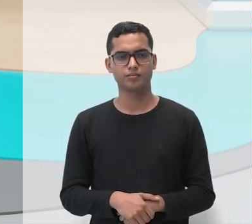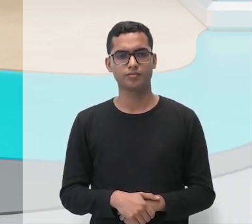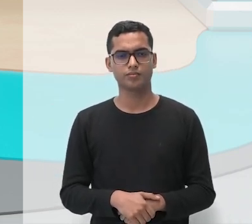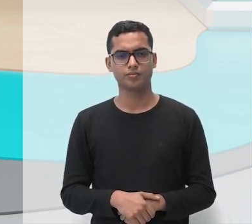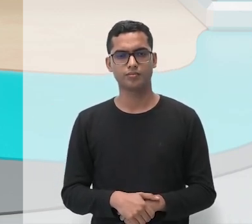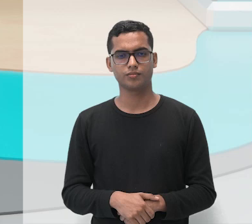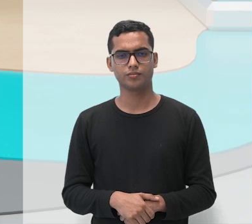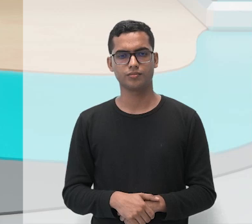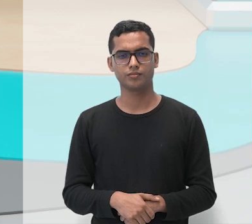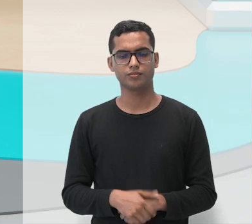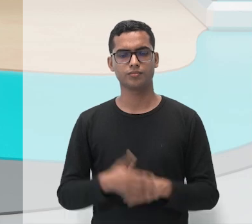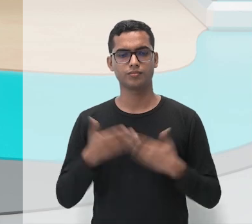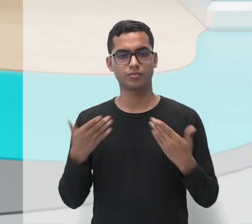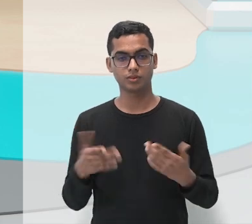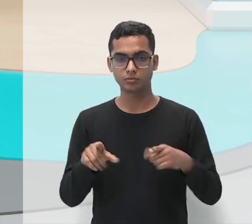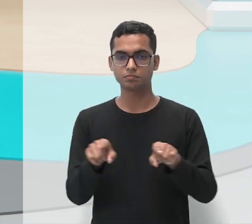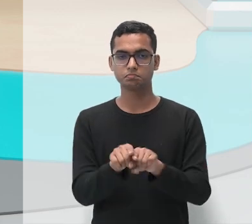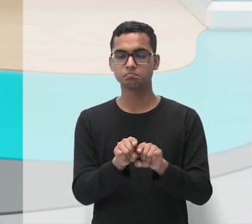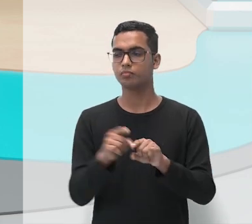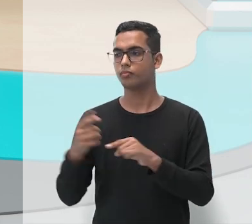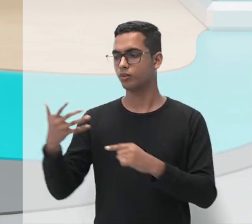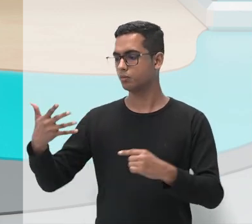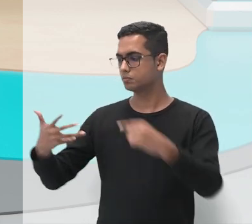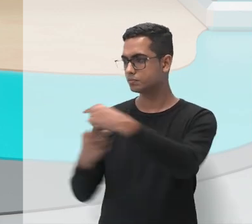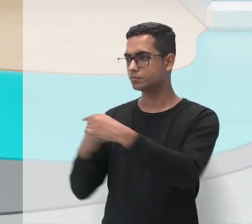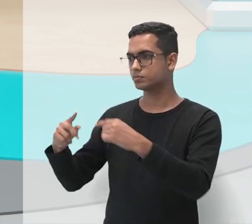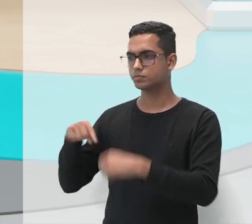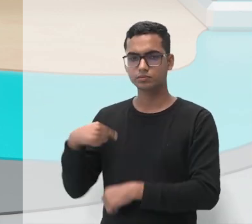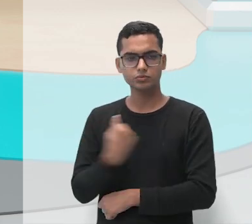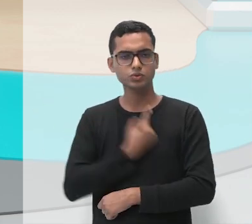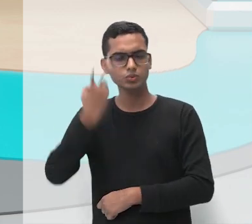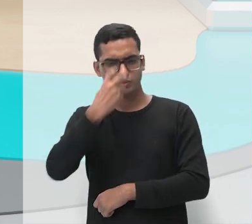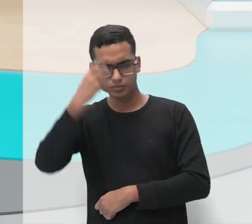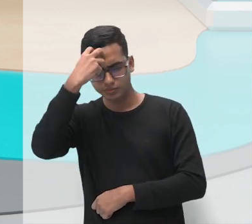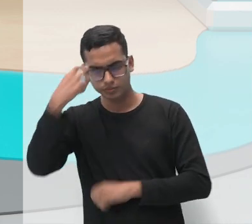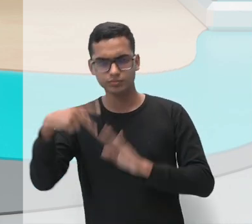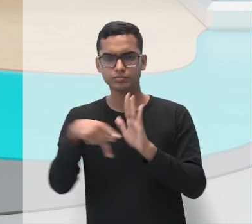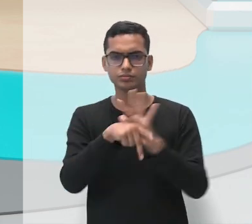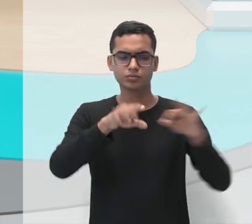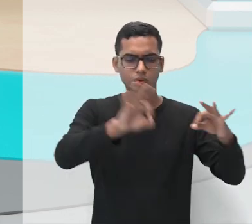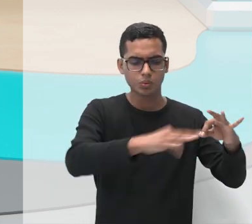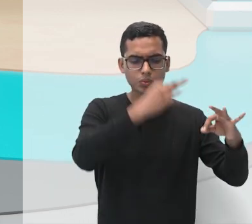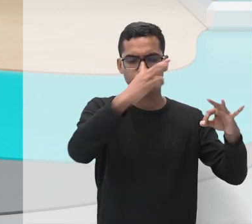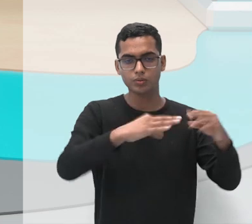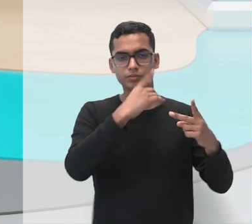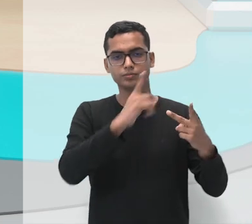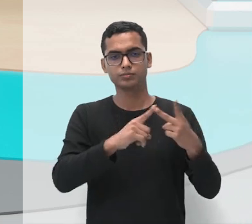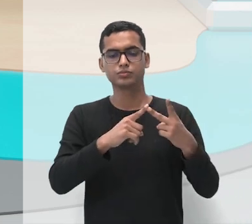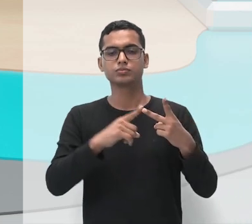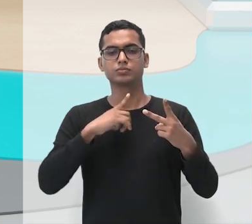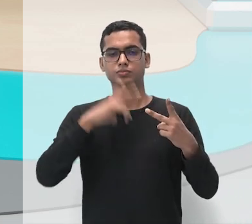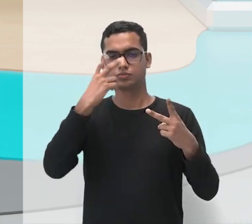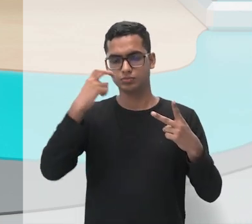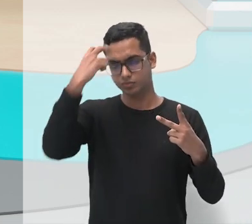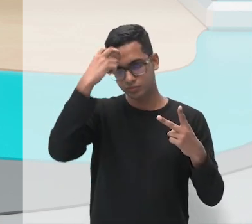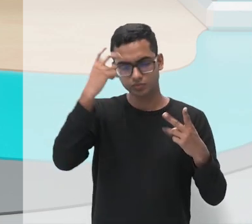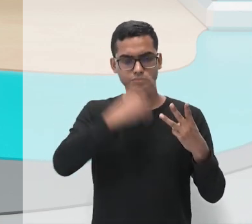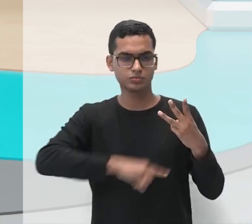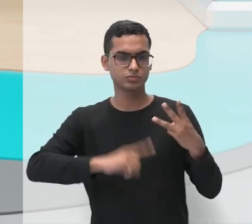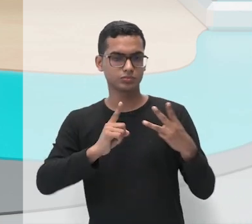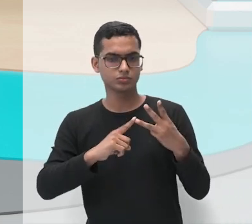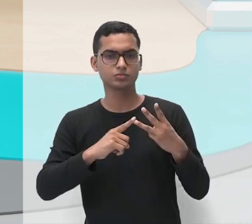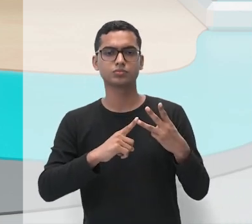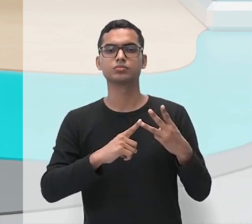outros elementos que compõem a nossa cultura, como a questão da culinária, do artesanato, do esporte, da ginástica,